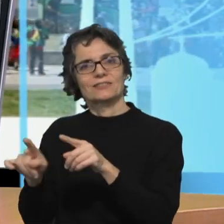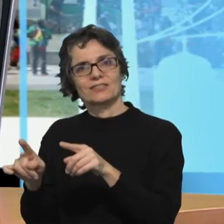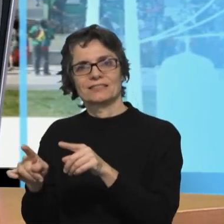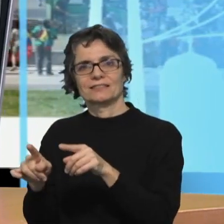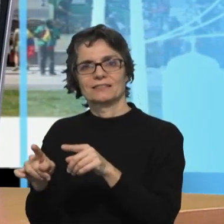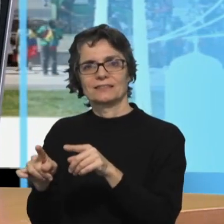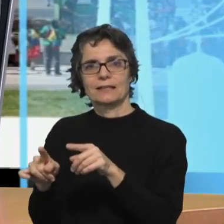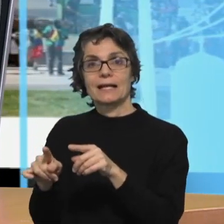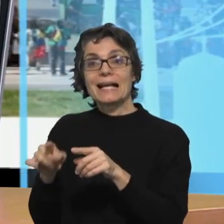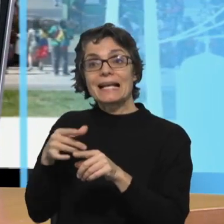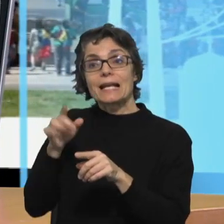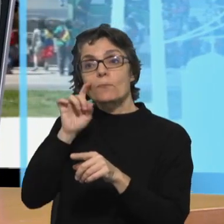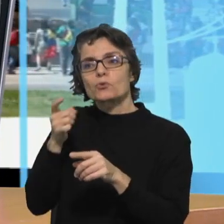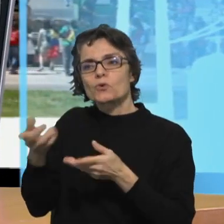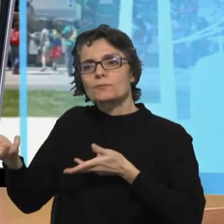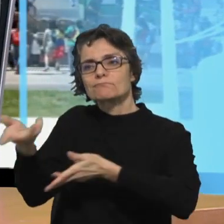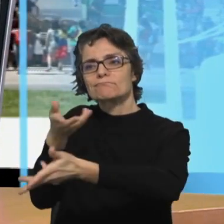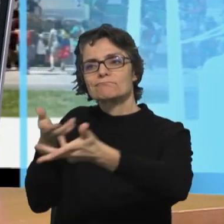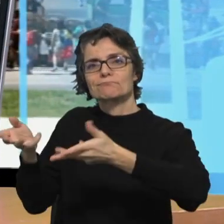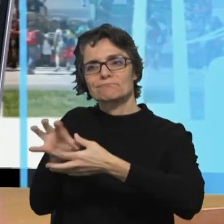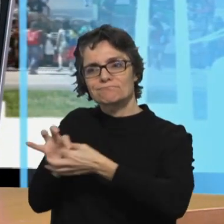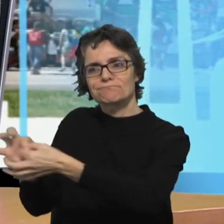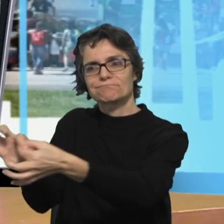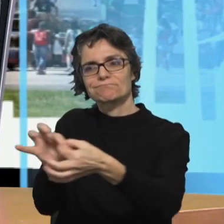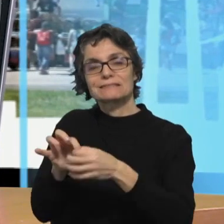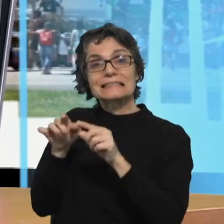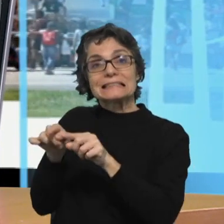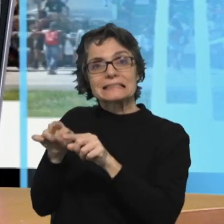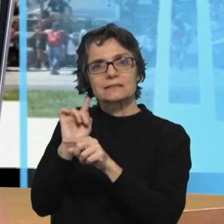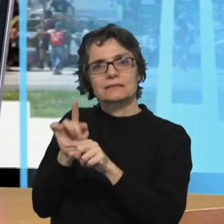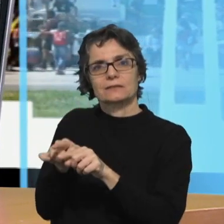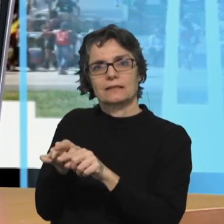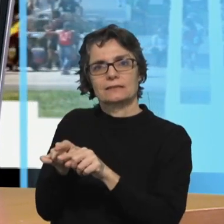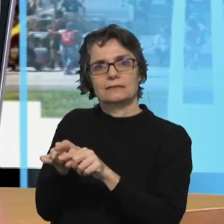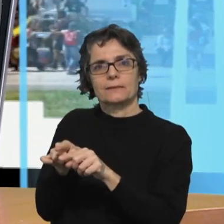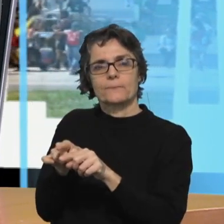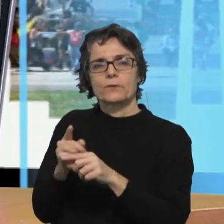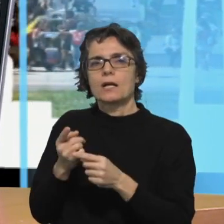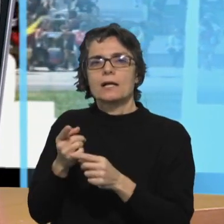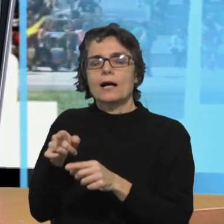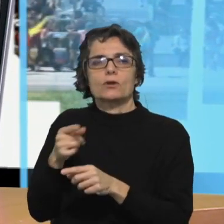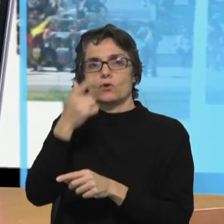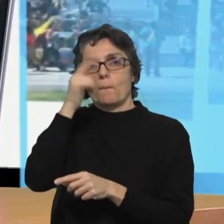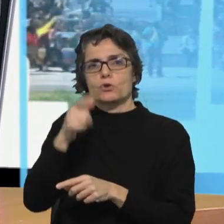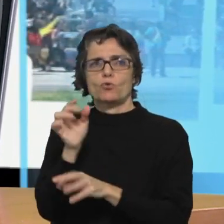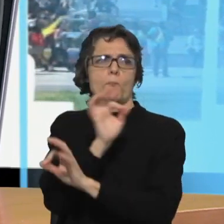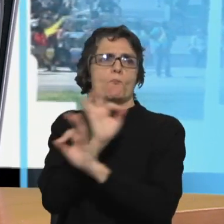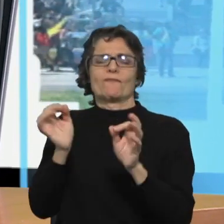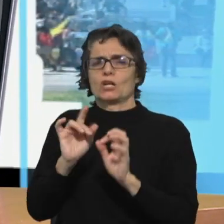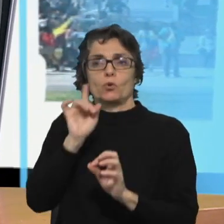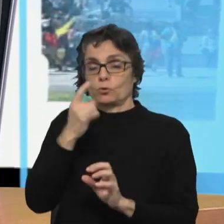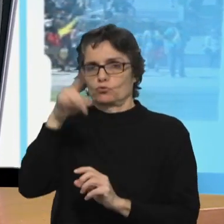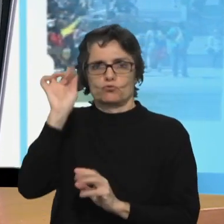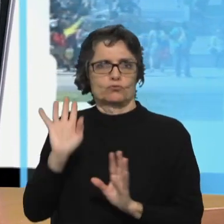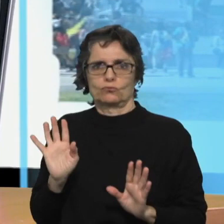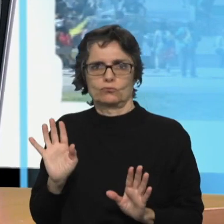da interação, não é? É fundamental. Não são necessários catequistas perfeitos, com todas as qualidades do mundo, com todos os